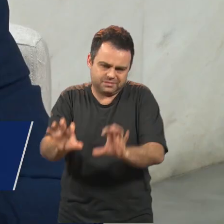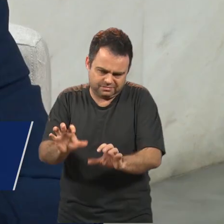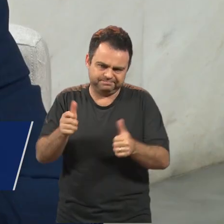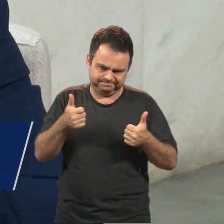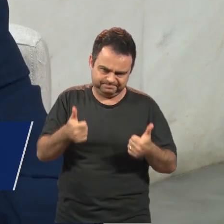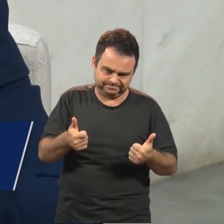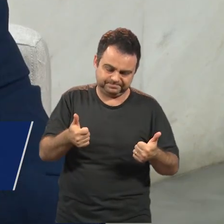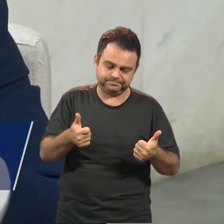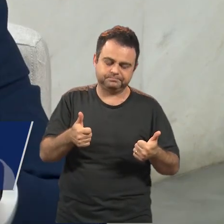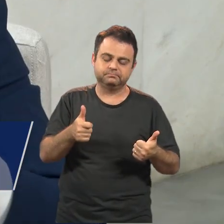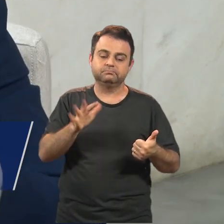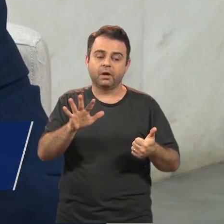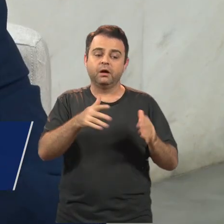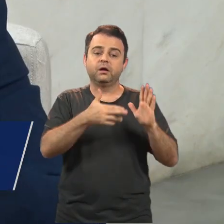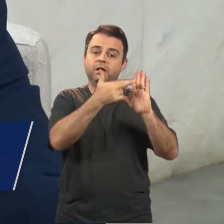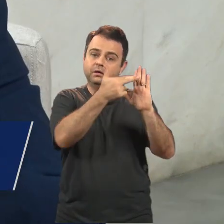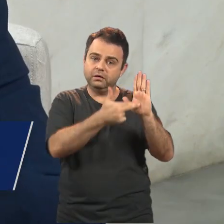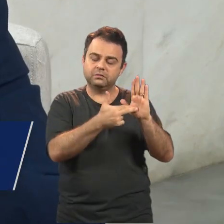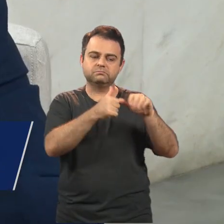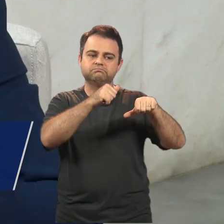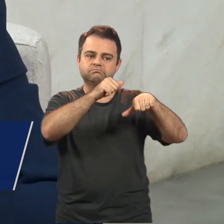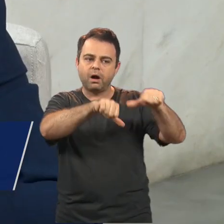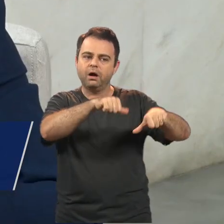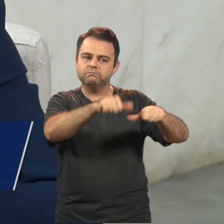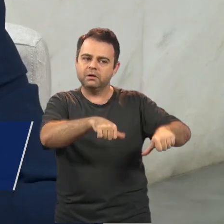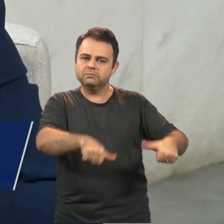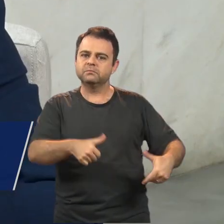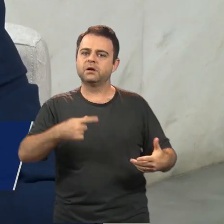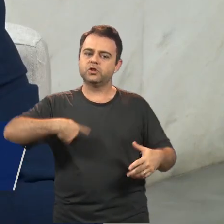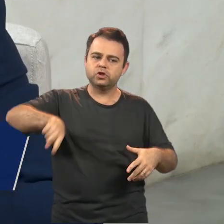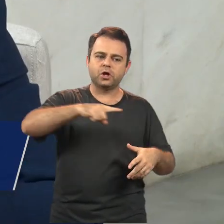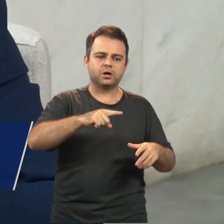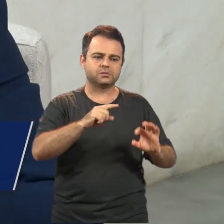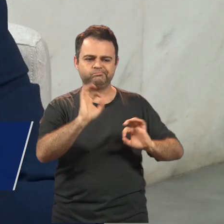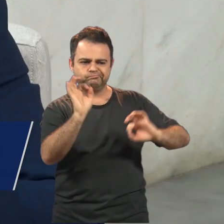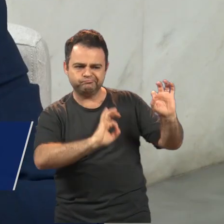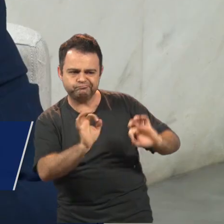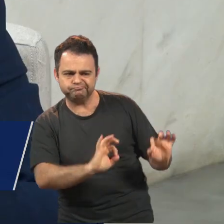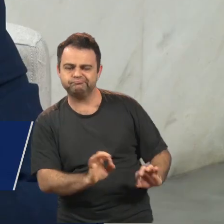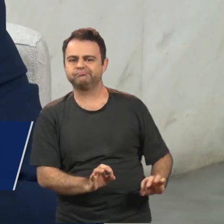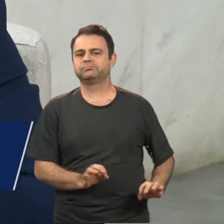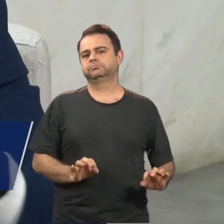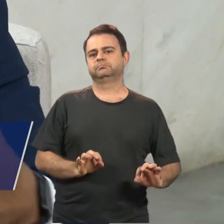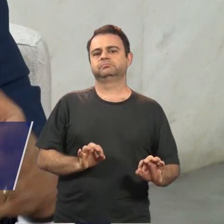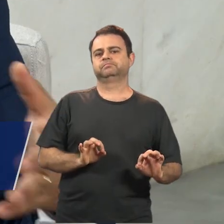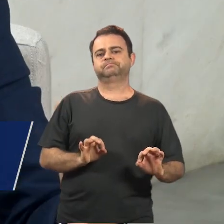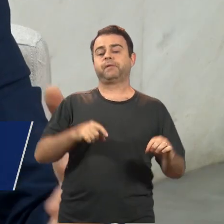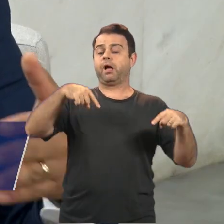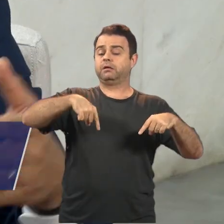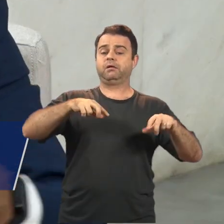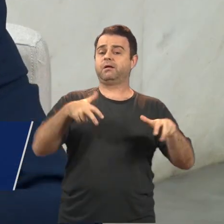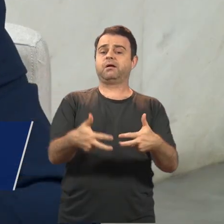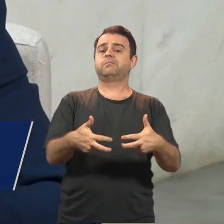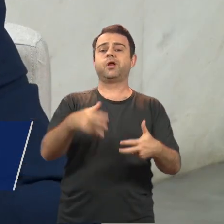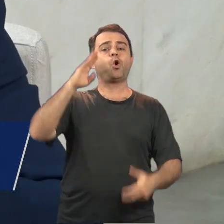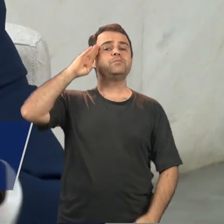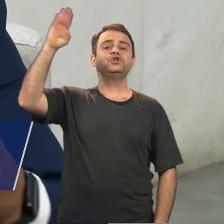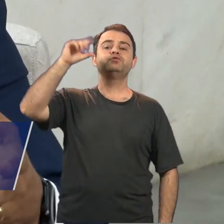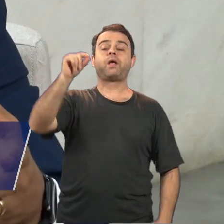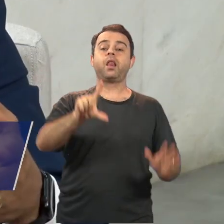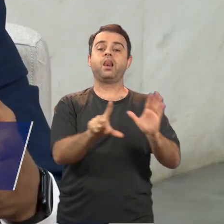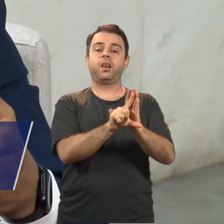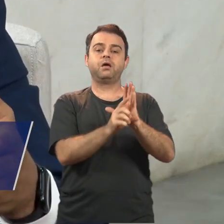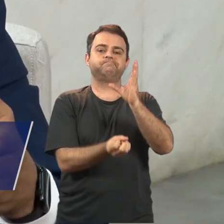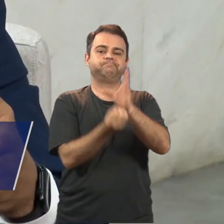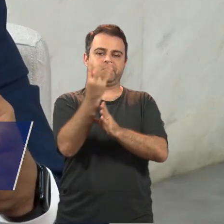porque, como Casa de Leis, o nosso principal objetivo é, de fato, discutir e votar projetos que venham